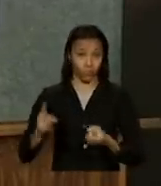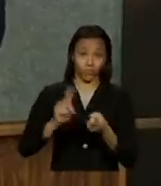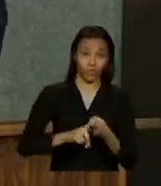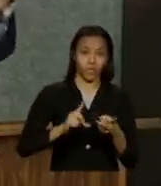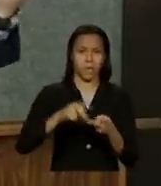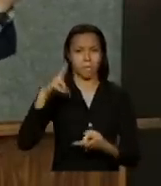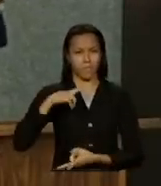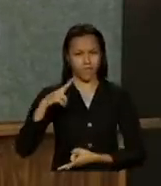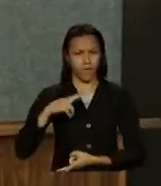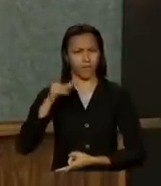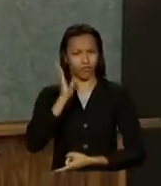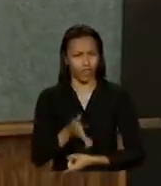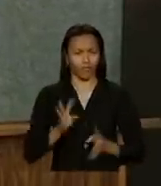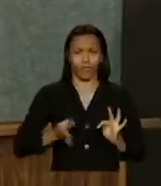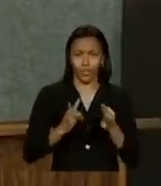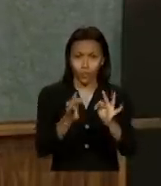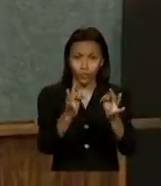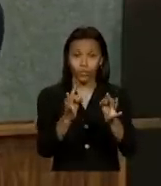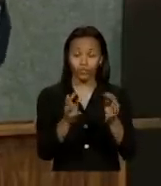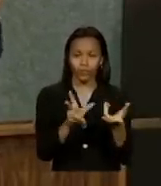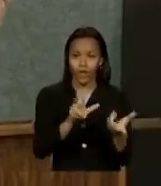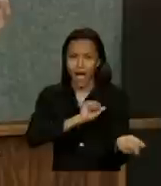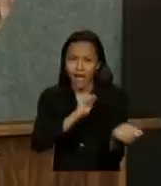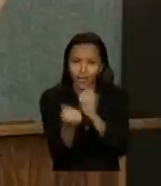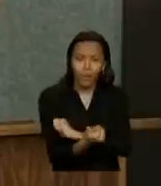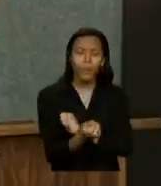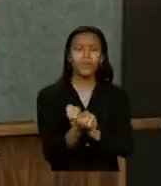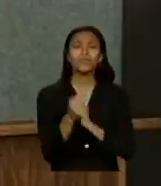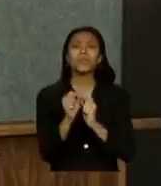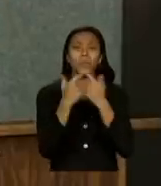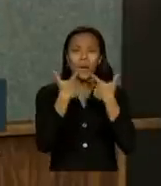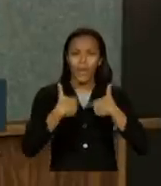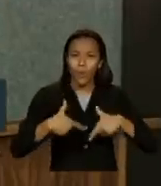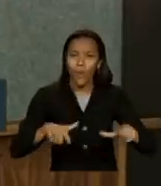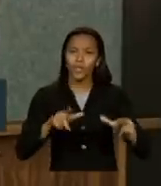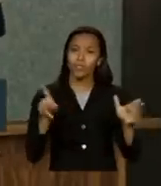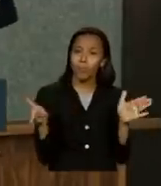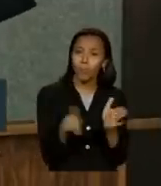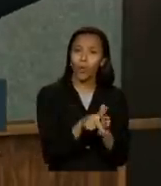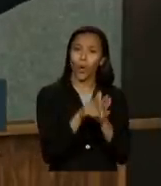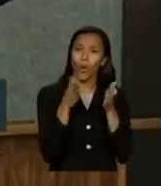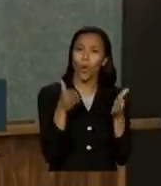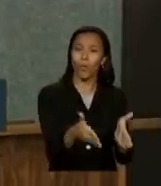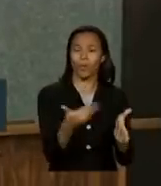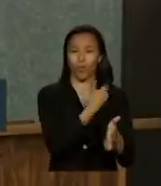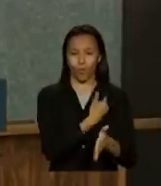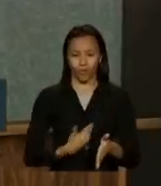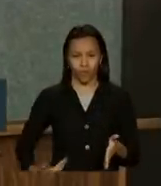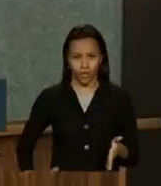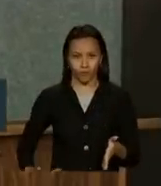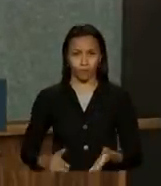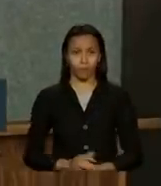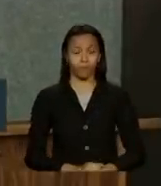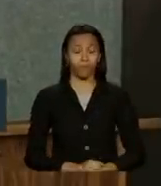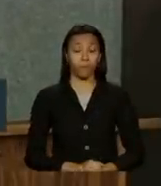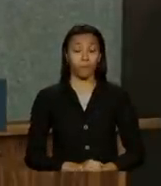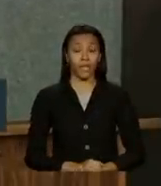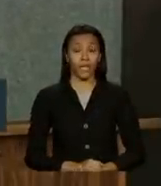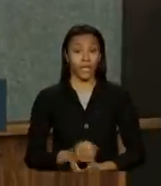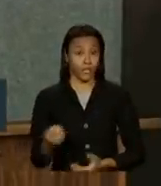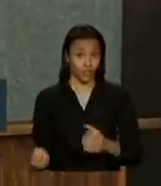o mesmo conteúdo tecnológico ajustando a linguagem ao setor público e aí surgiram os programas